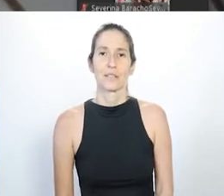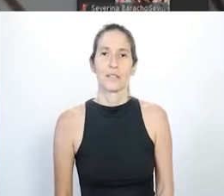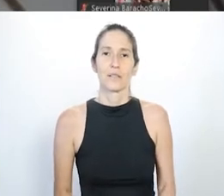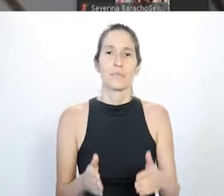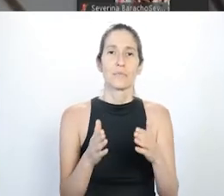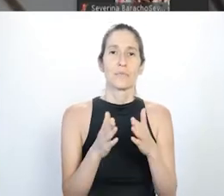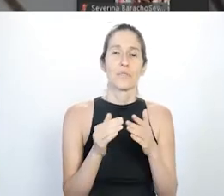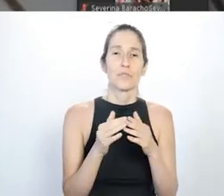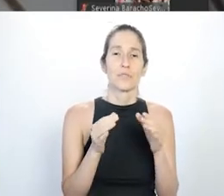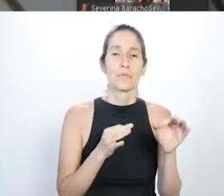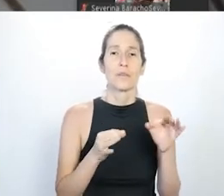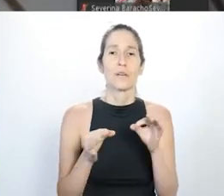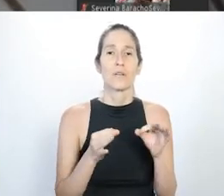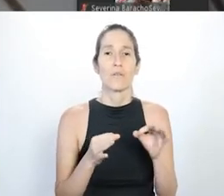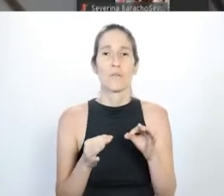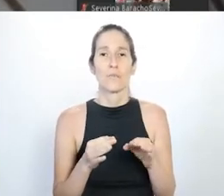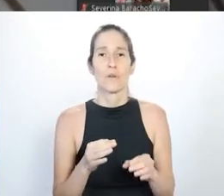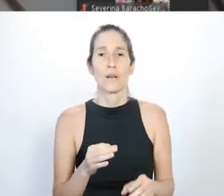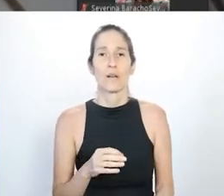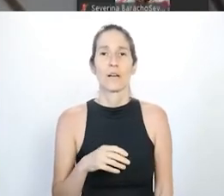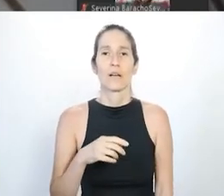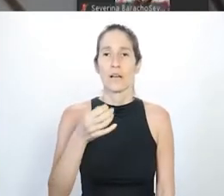não está te ouvindo.